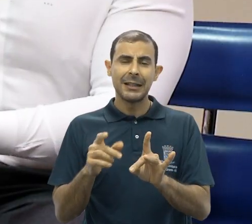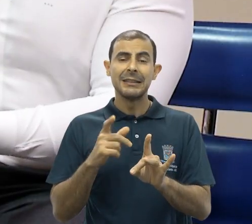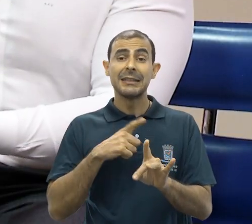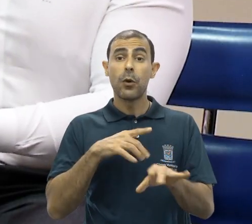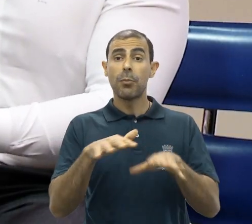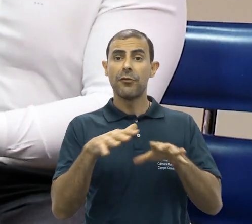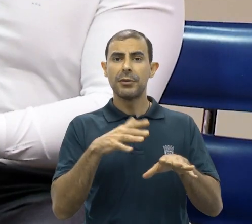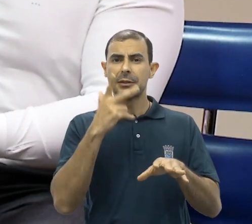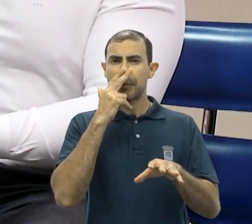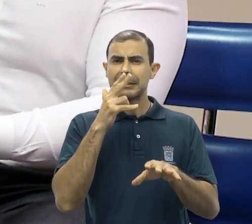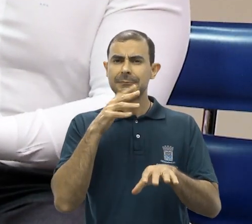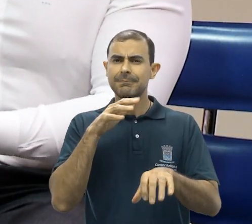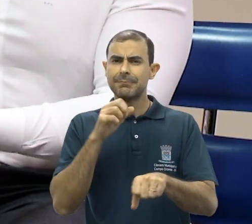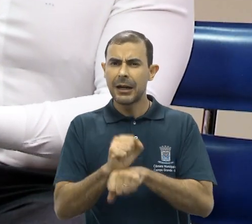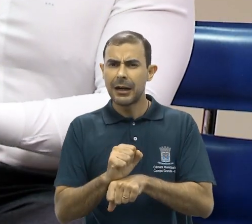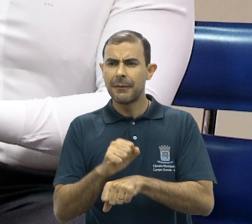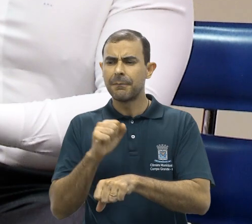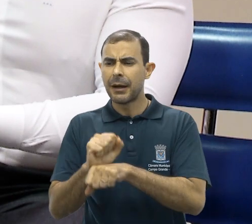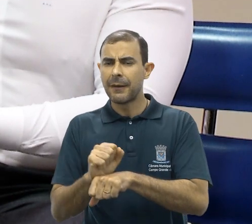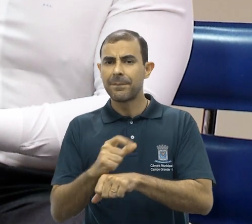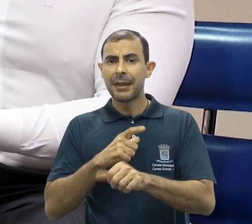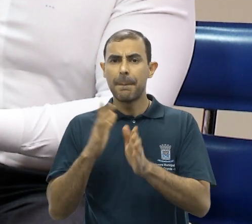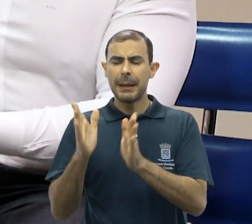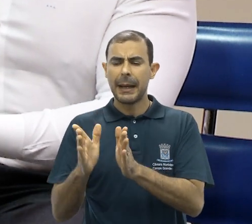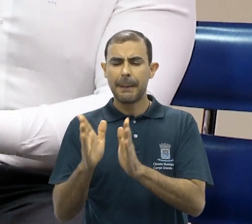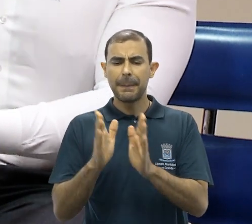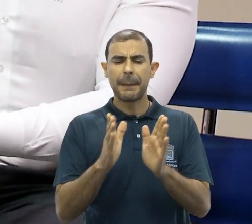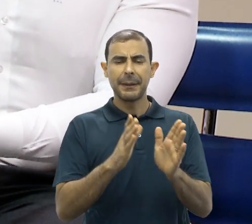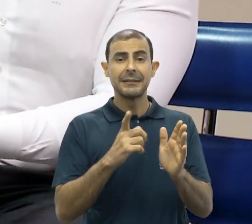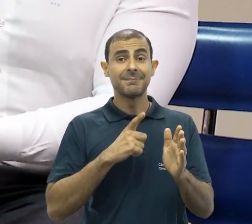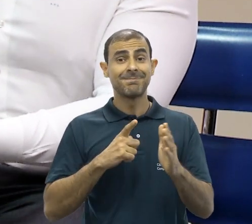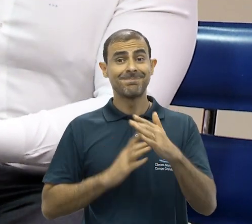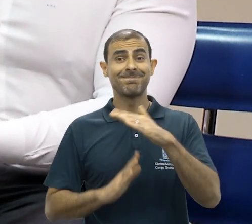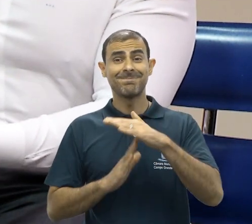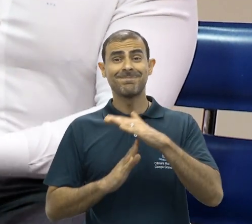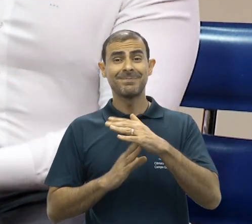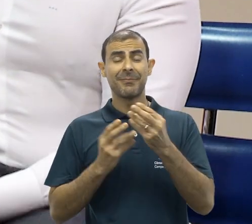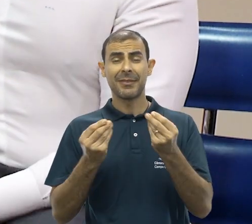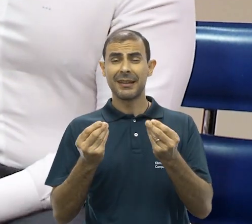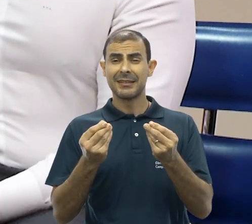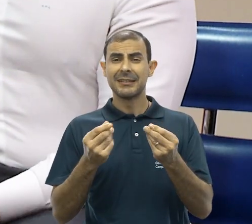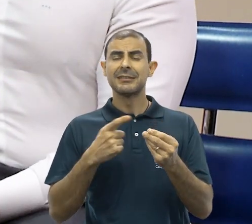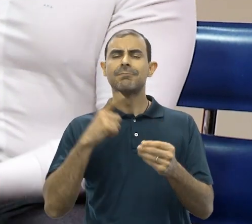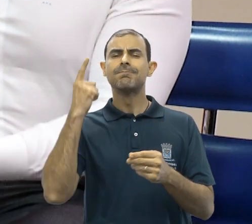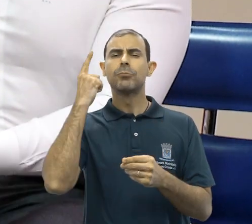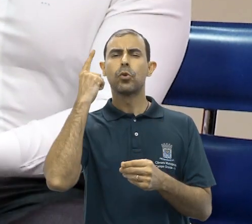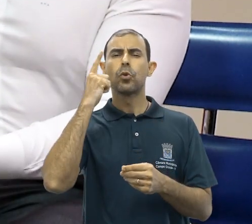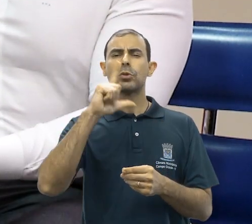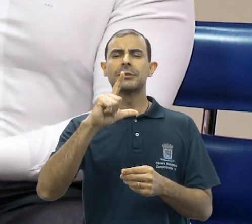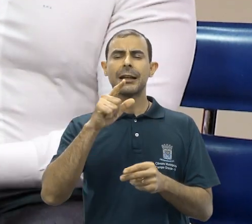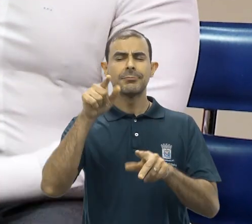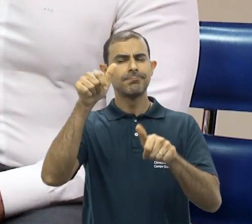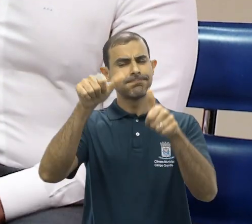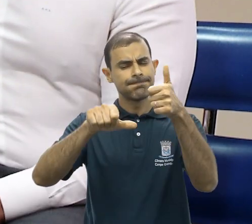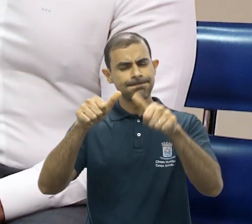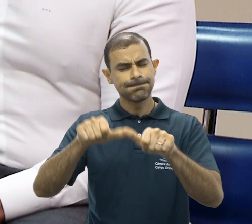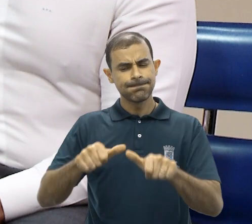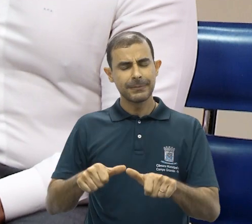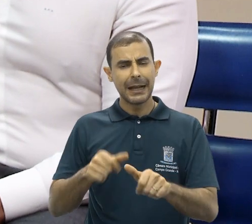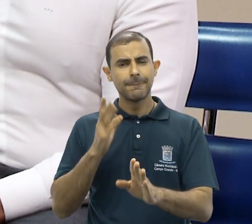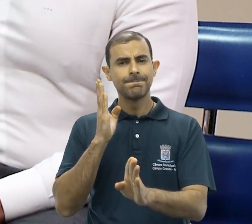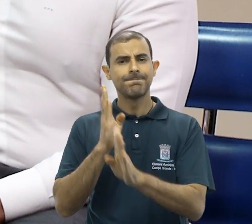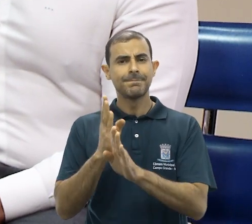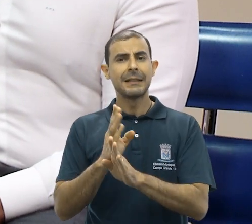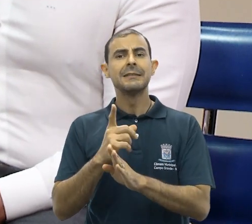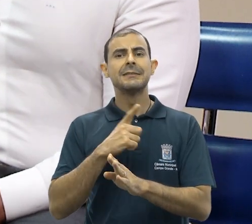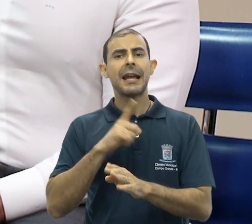ele é dividido, na verdade, né, em alguns pedaços, né? Então ele vai limitando e você consegue no exame físico perceber